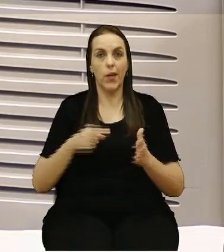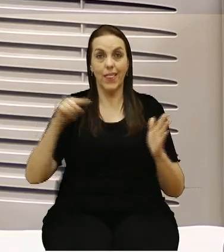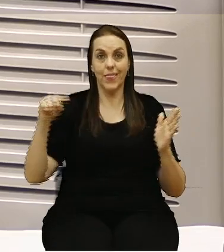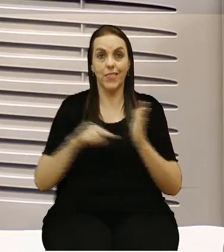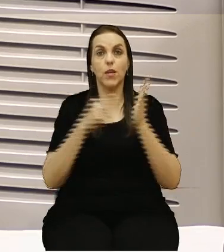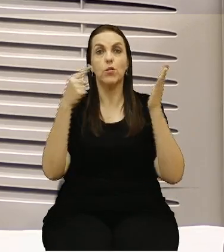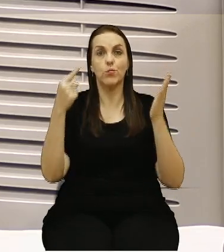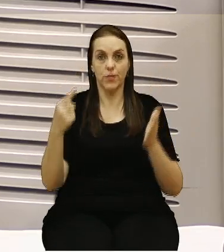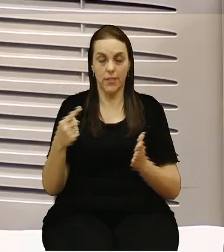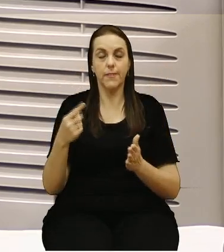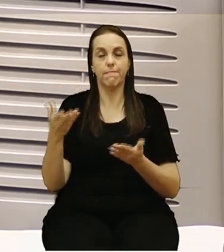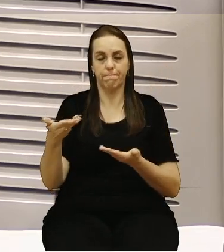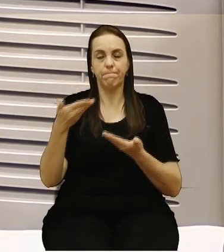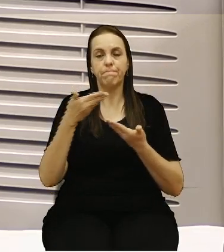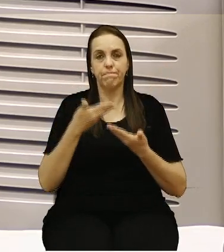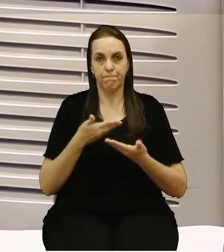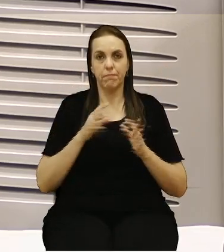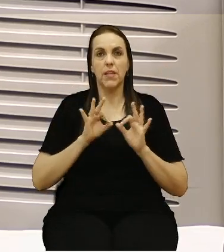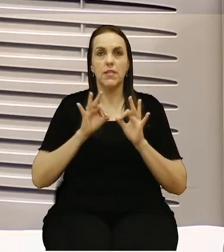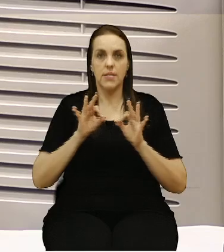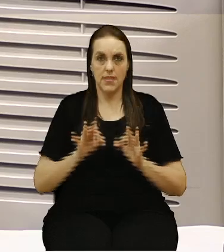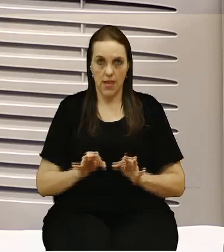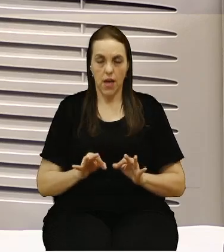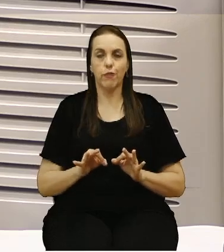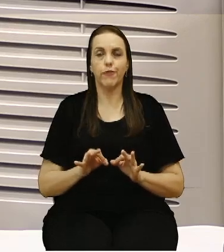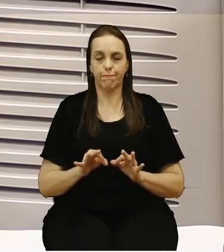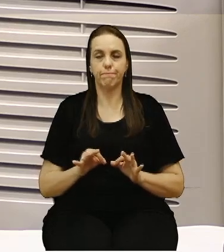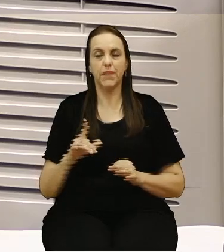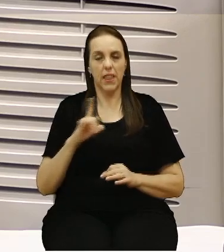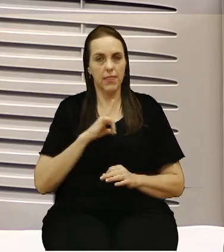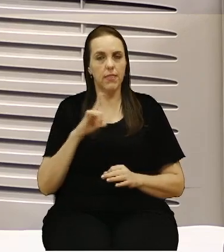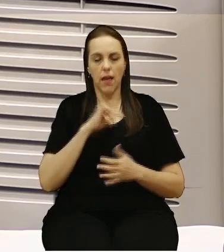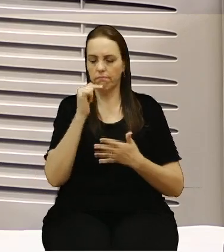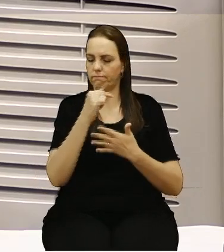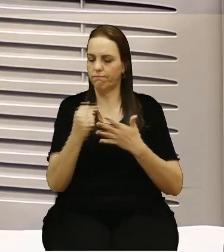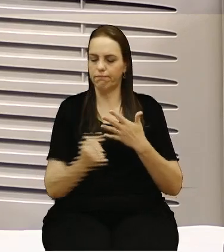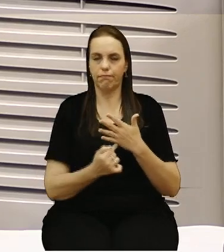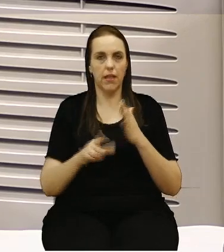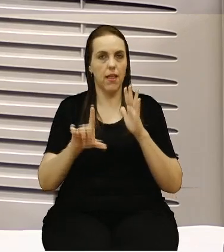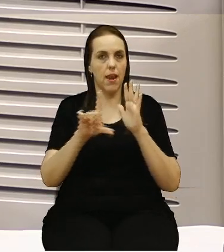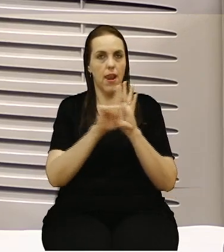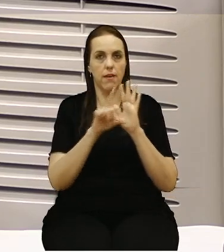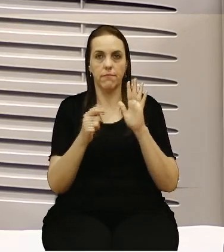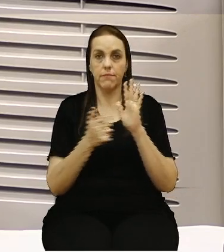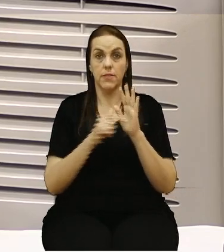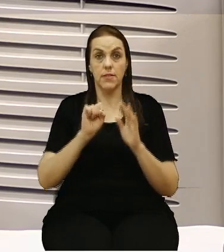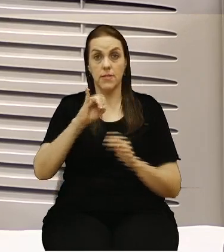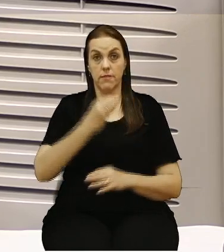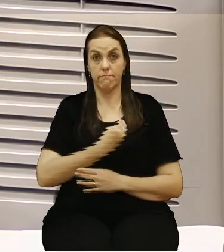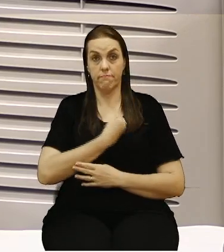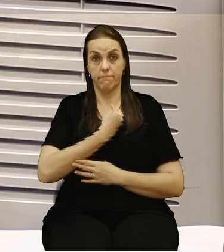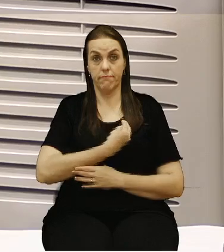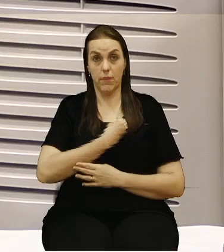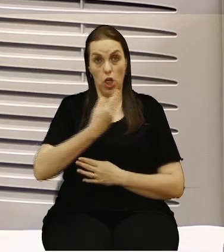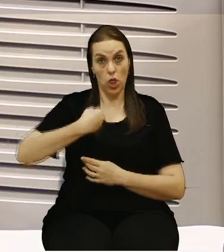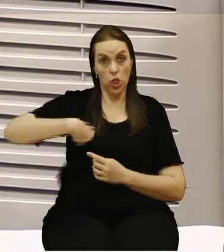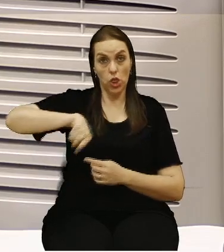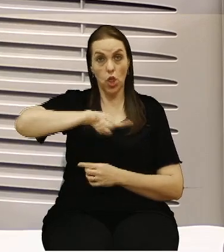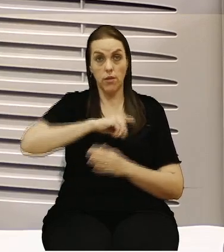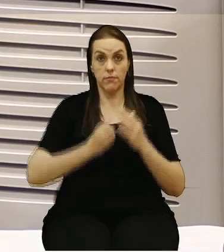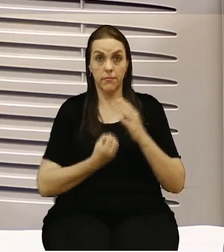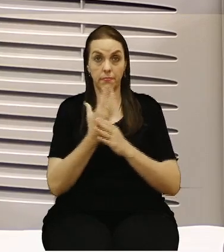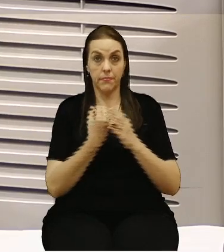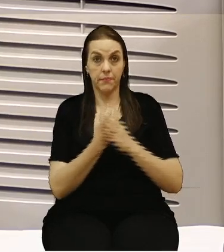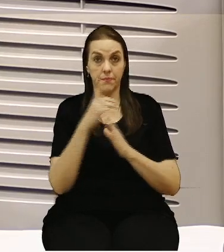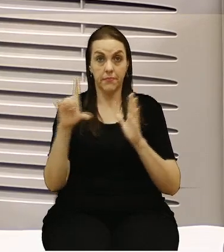ela é pertinente, ela tem todos os fundamentos legais, e se existe a lei, nós, como legisladores, temos que